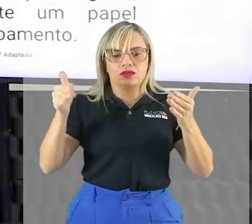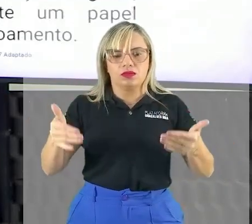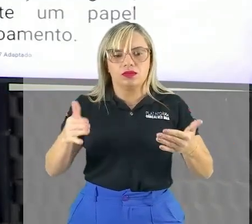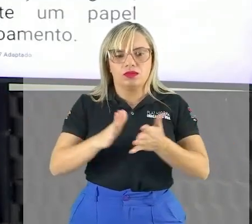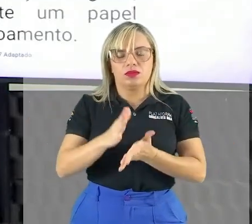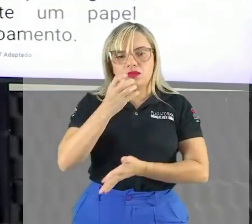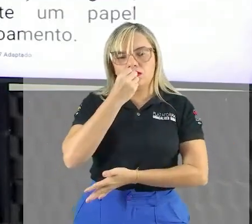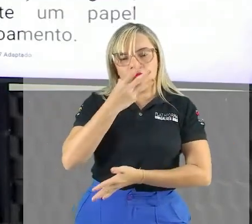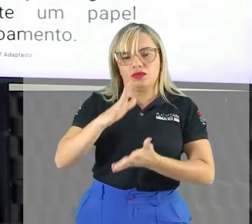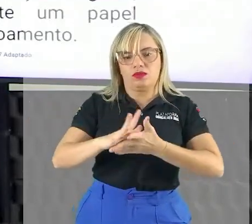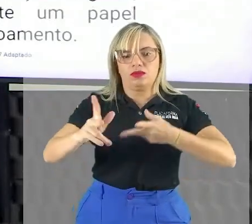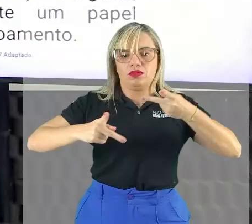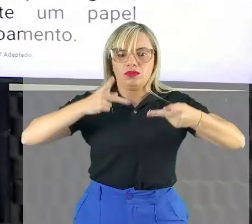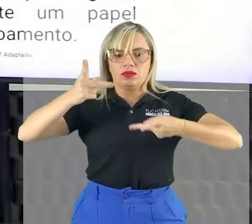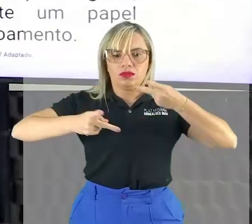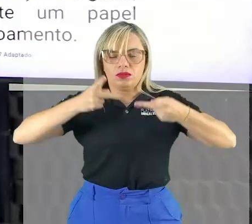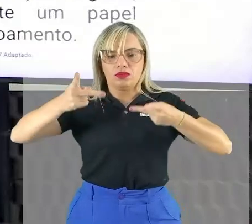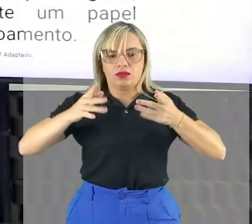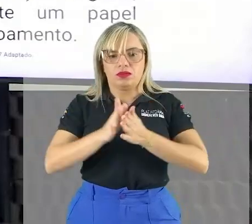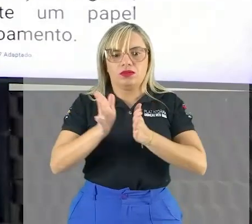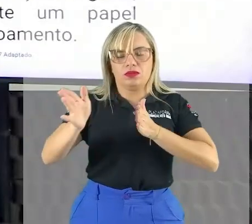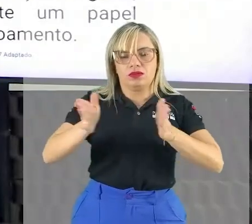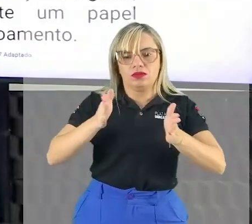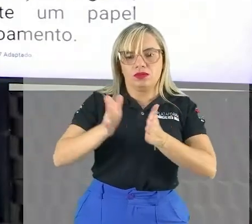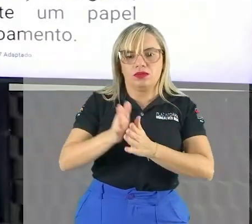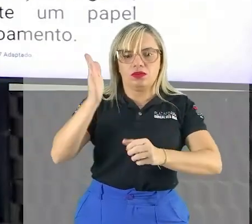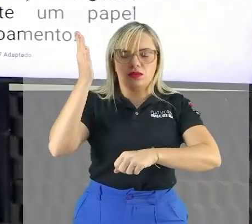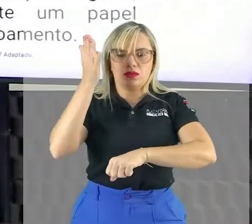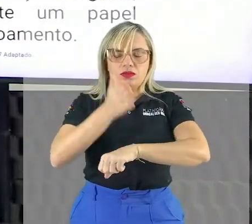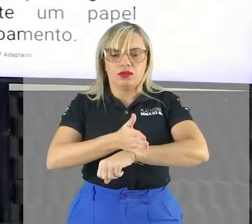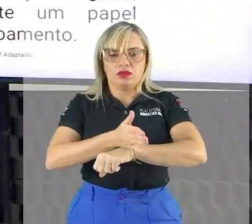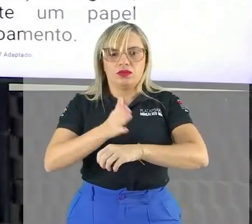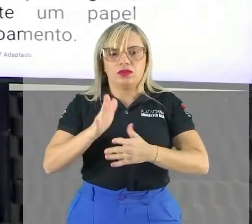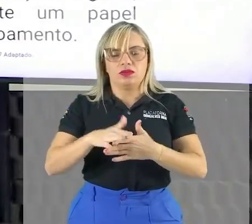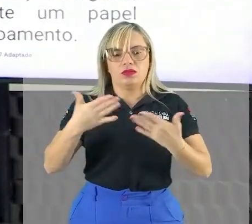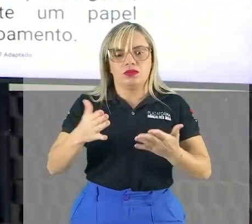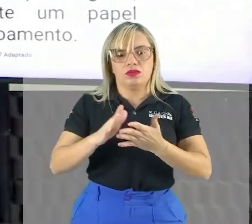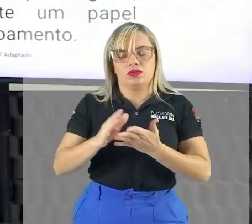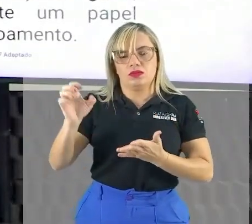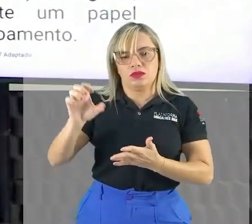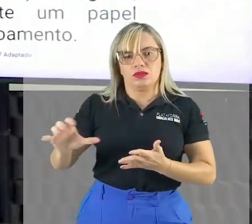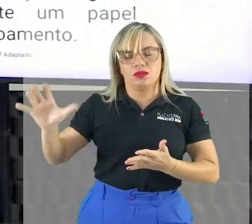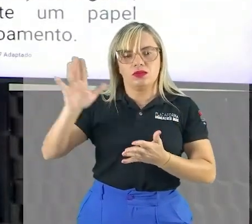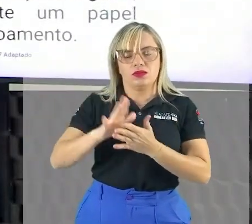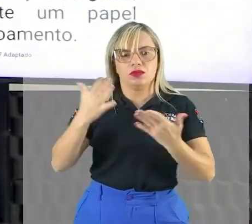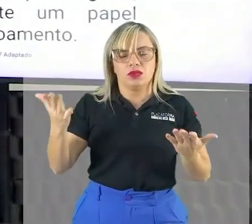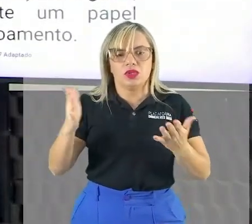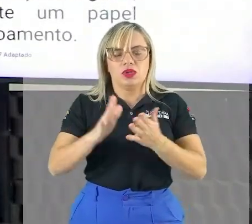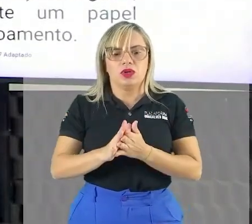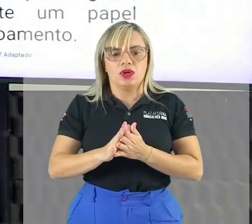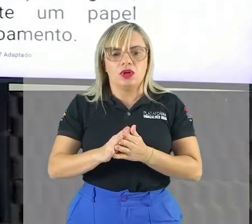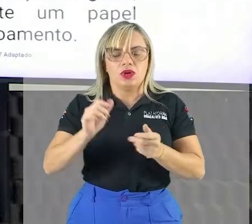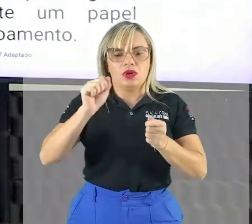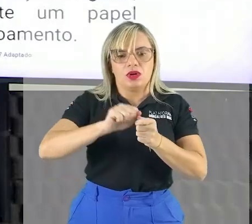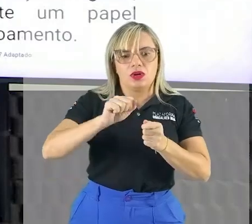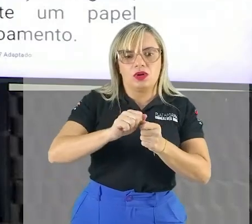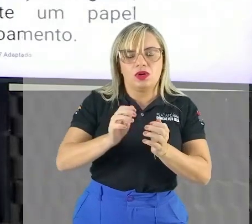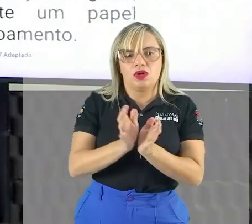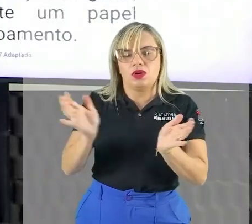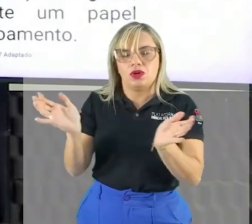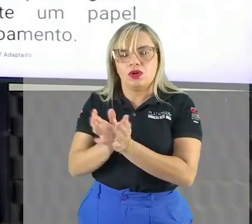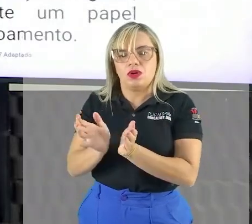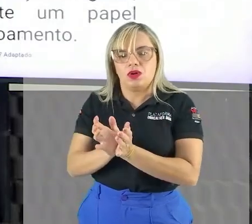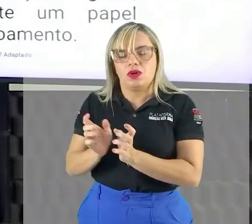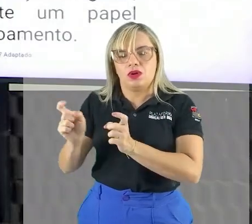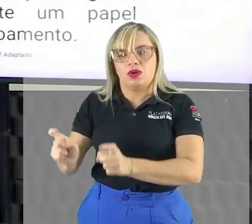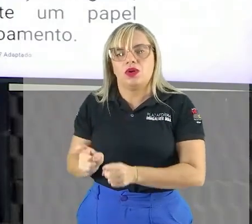como se fala de período medieval, nós estamos falando do modo de produção feudal, ou do feudalismo,